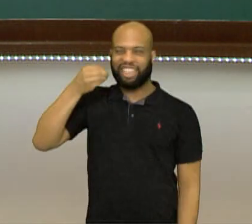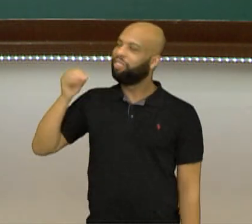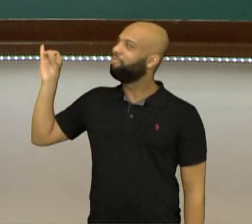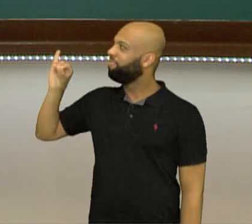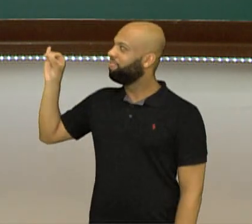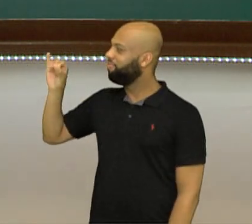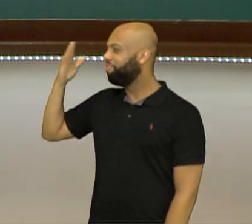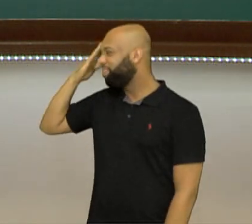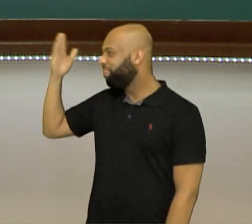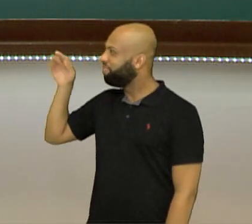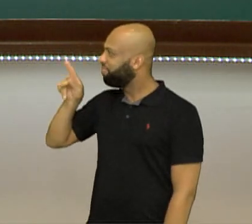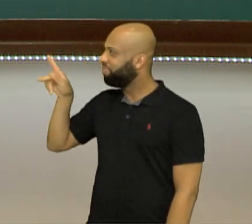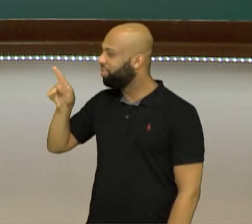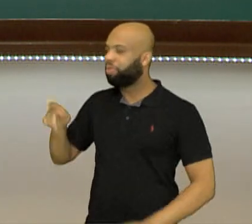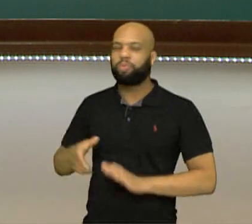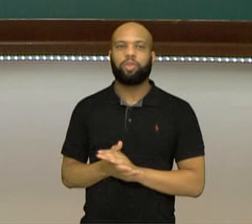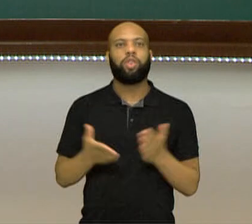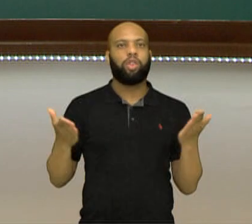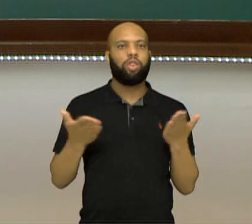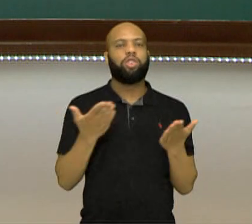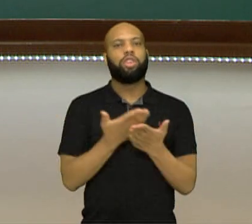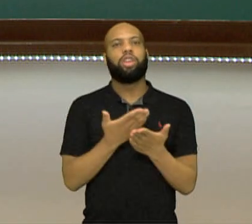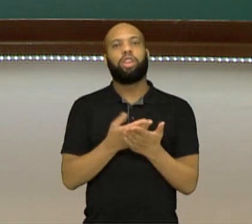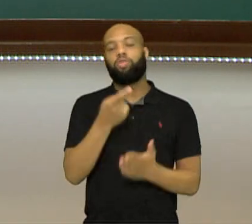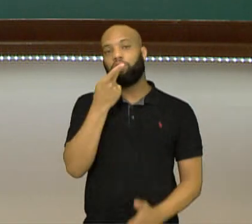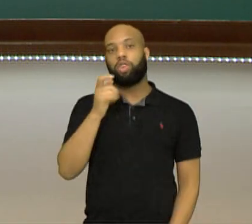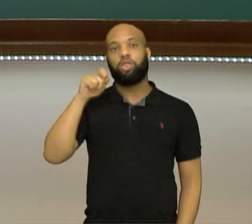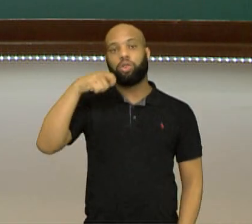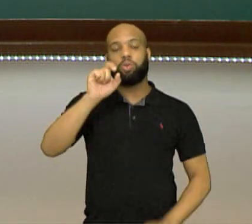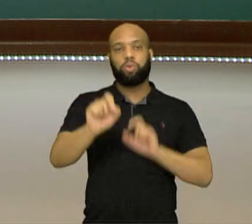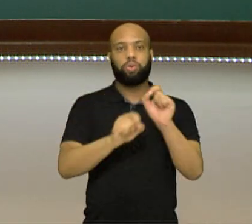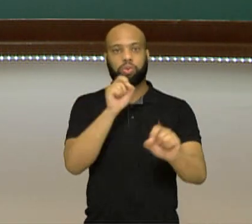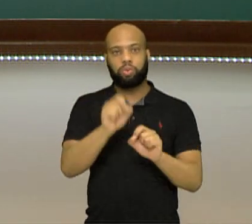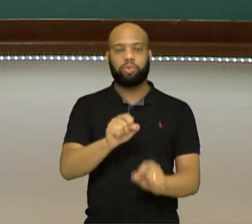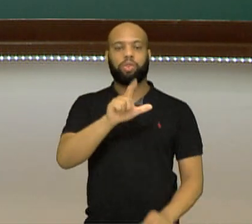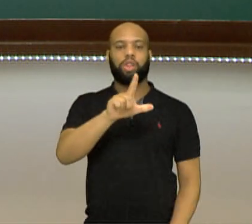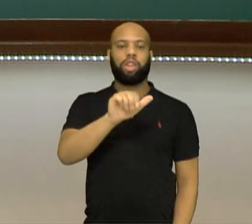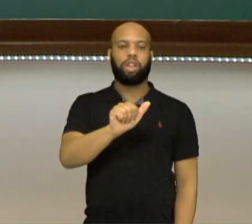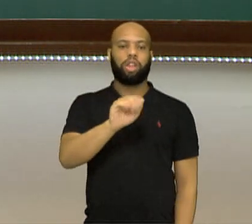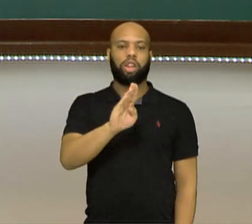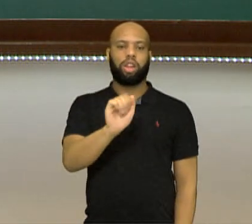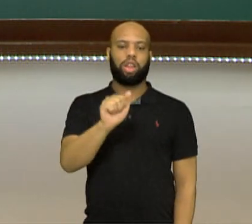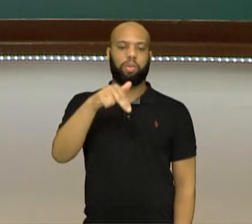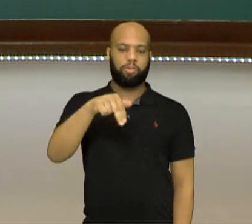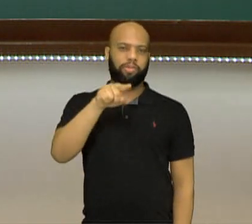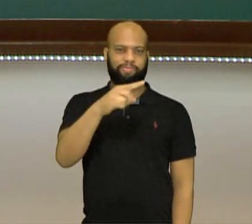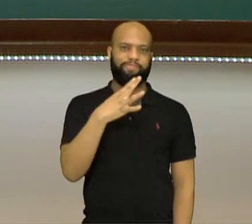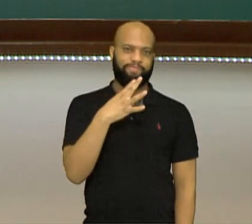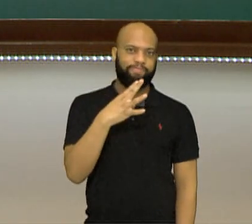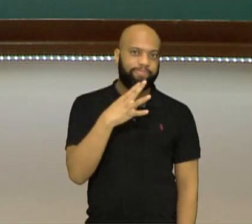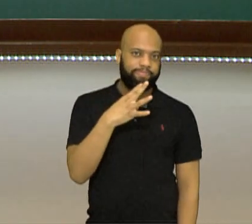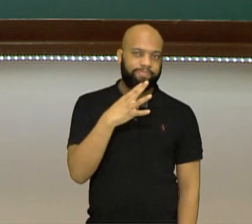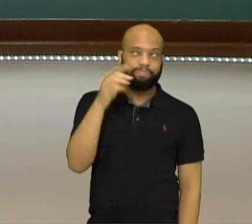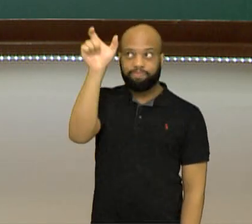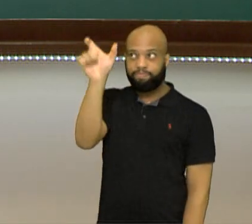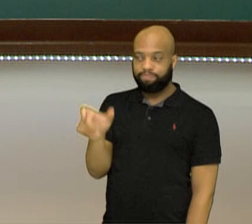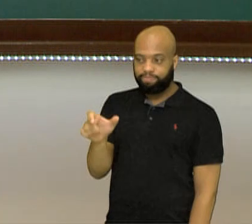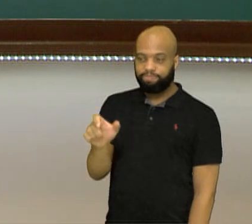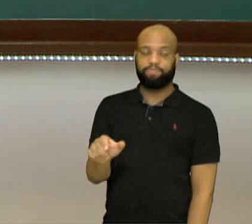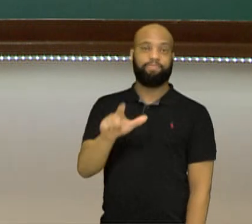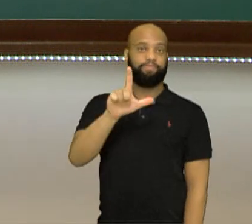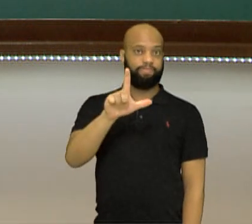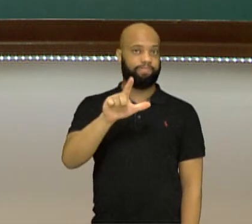Seja bem-vindo, Natan. Na aula de hoje nós iremos falar sobre Rudolf Laban. Você já ouviu falar do Rudolf